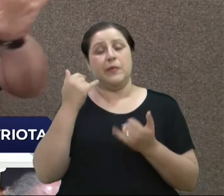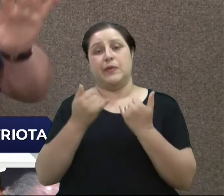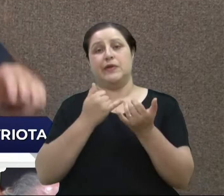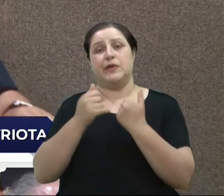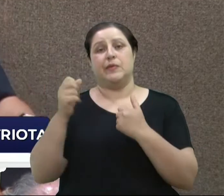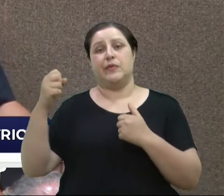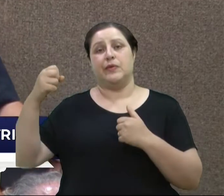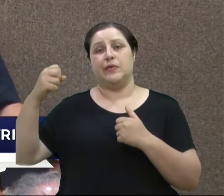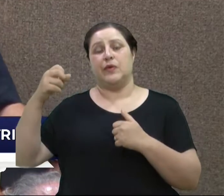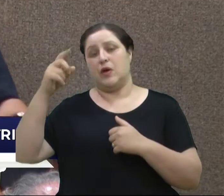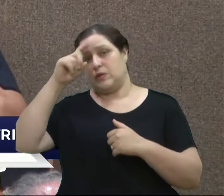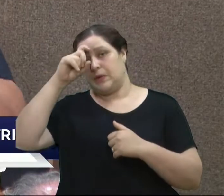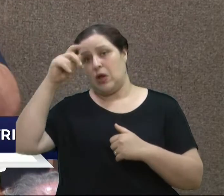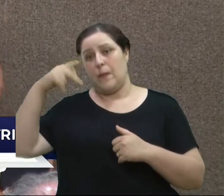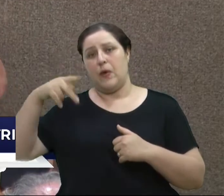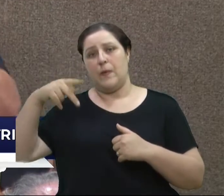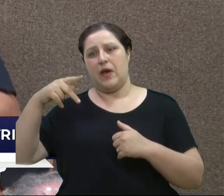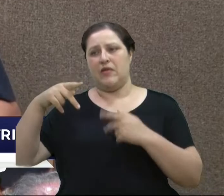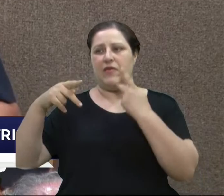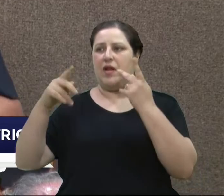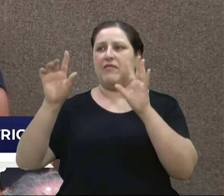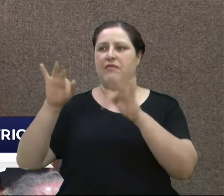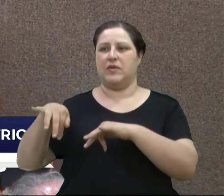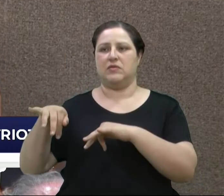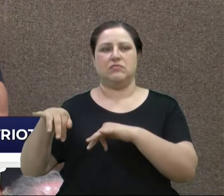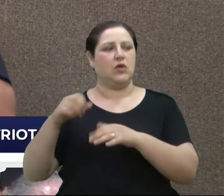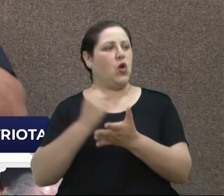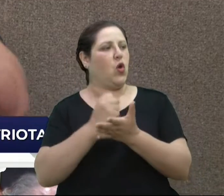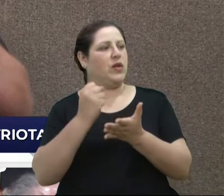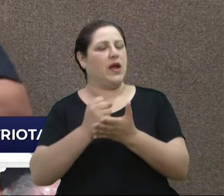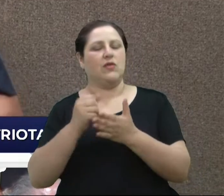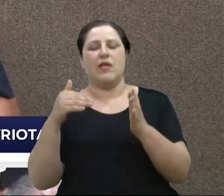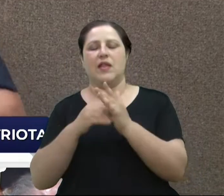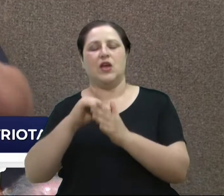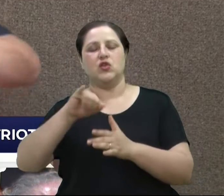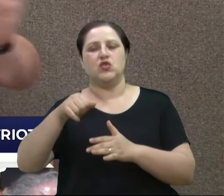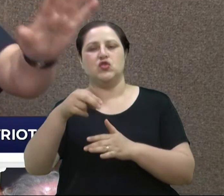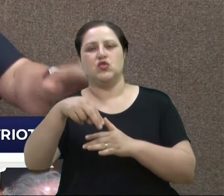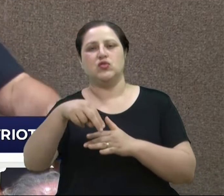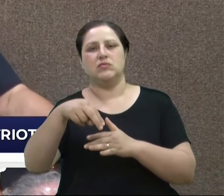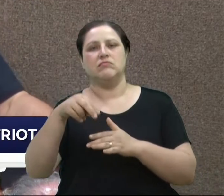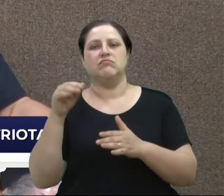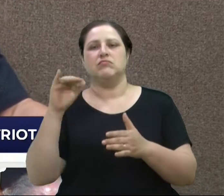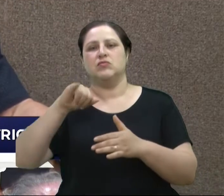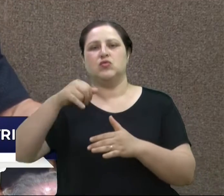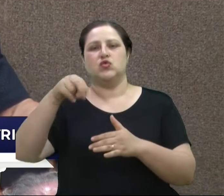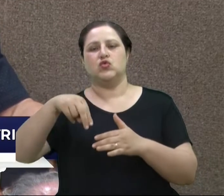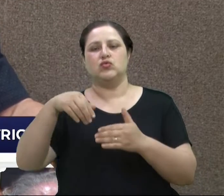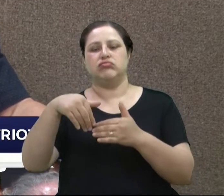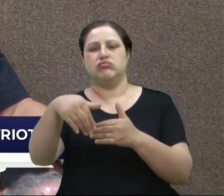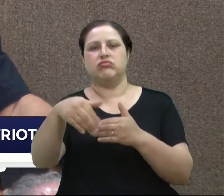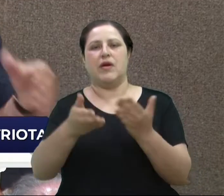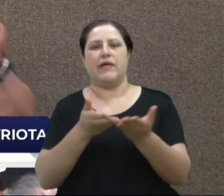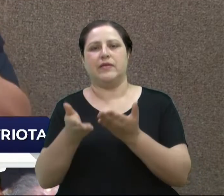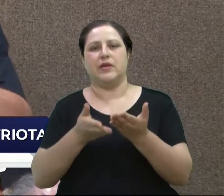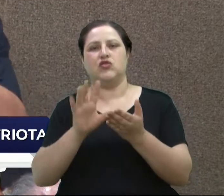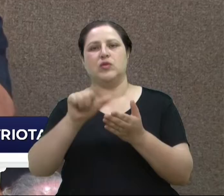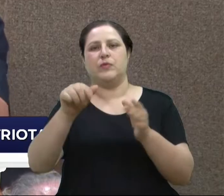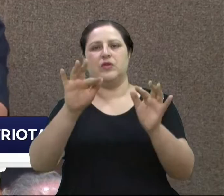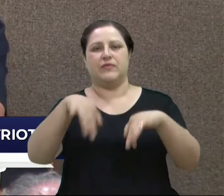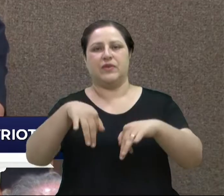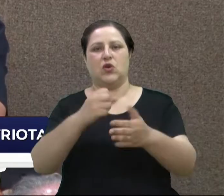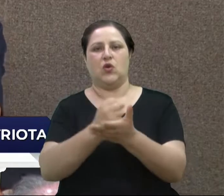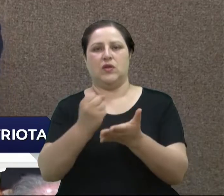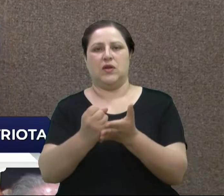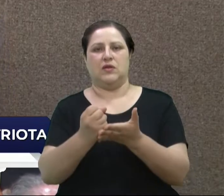diz, acabou. Ah, mas o contrato vai até junho. Tudo bem, então até junho nós atendemos, depois deu. Nós não podemos